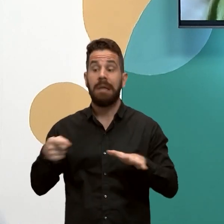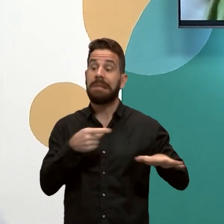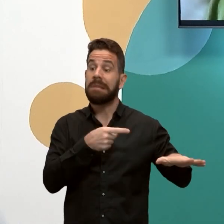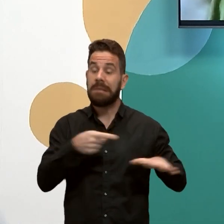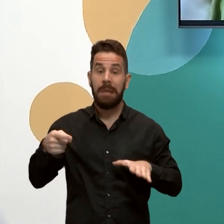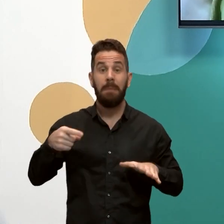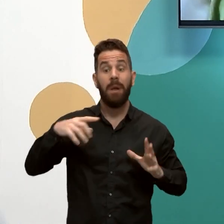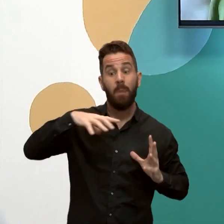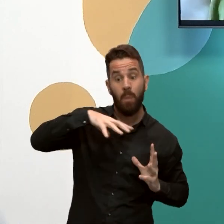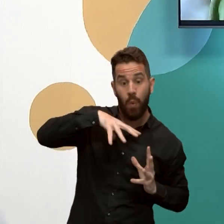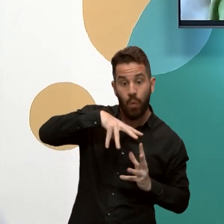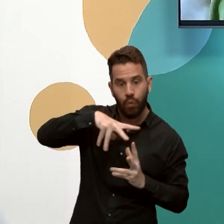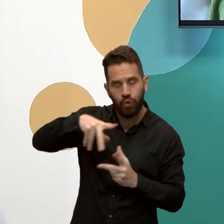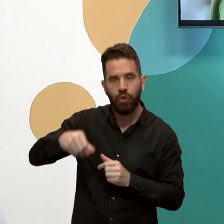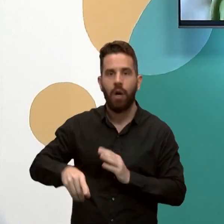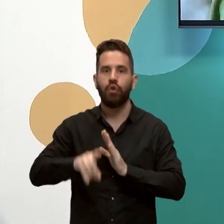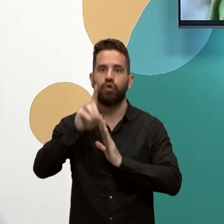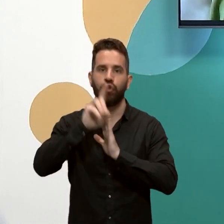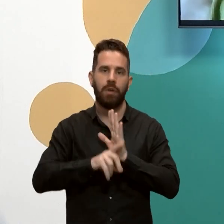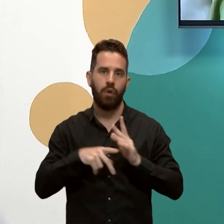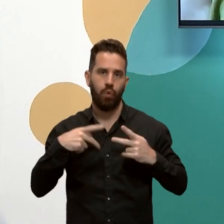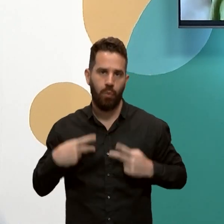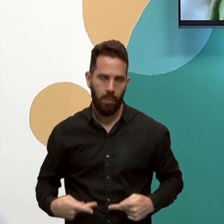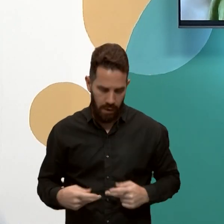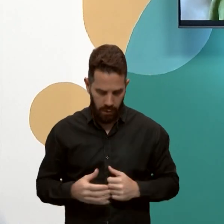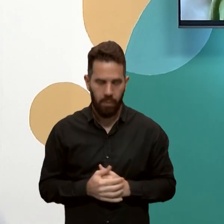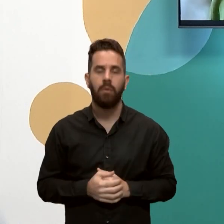Mundial dos Direitos Humanos. E vai ser